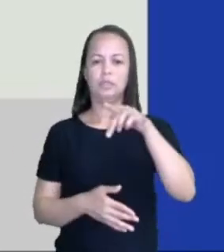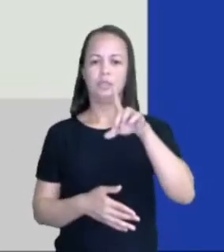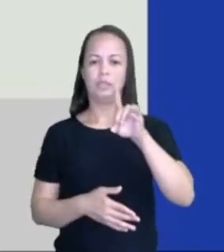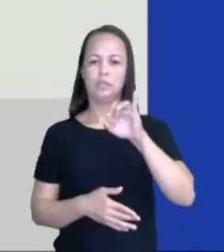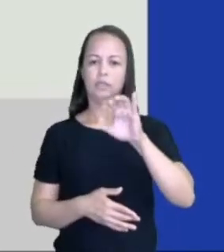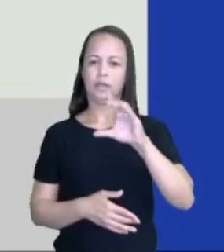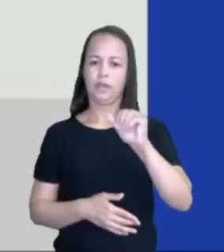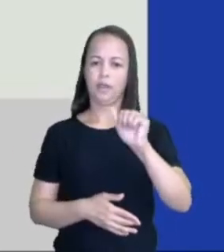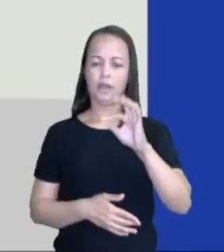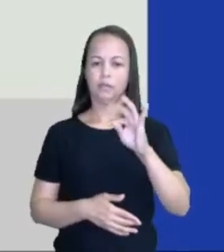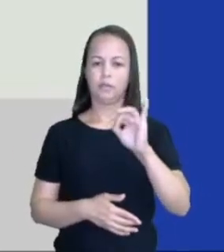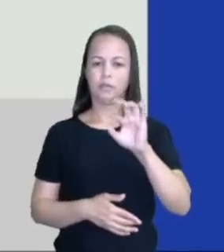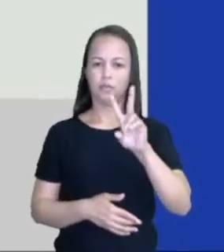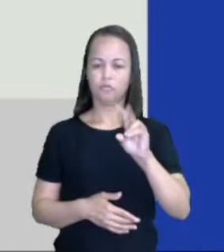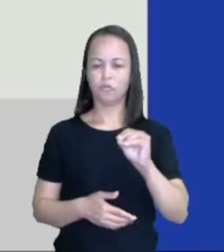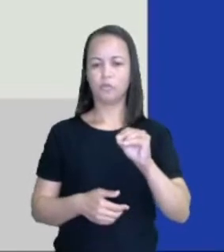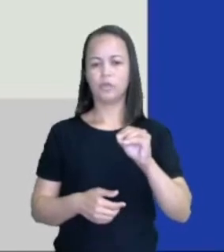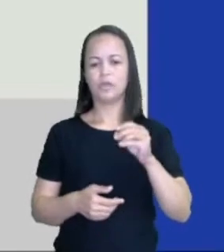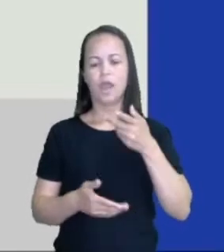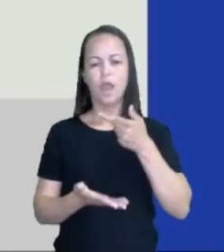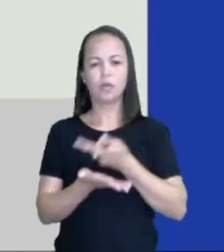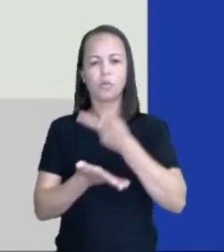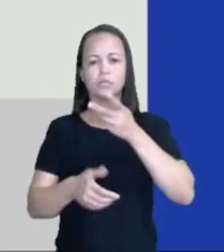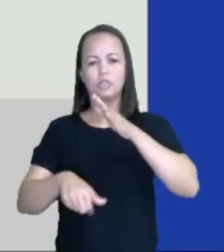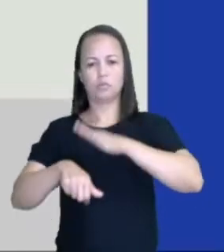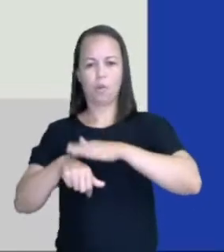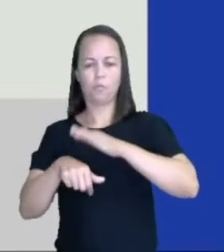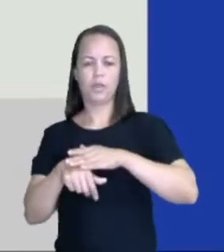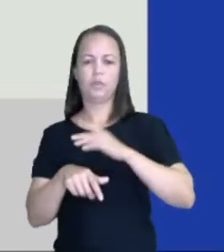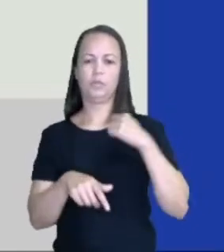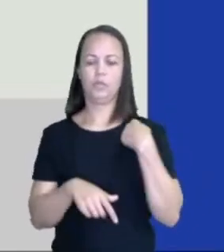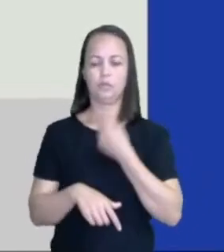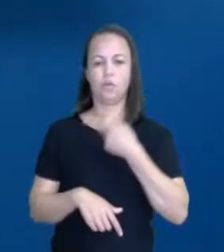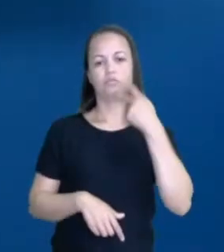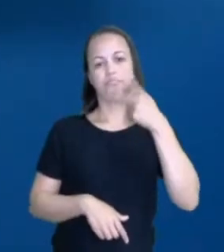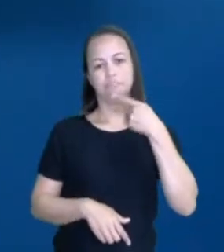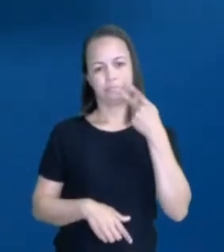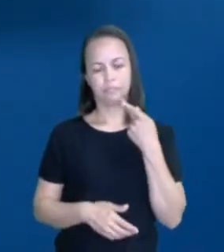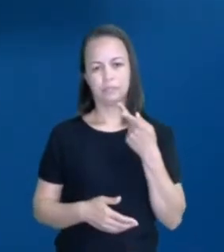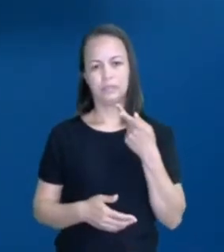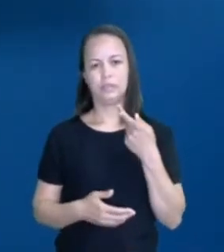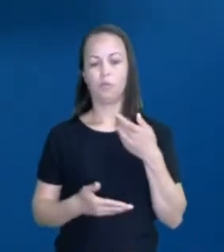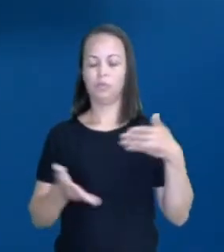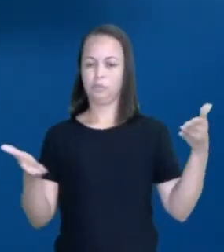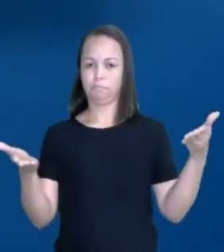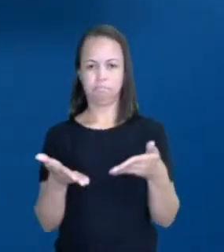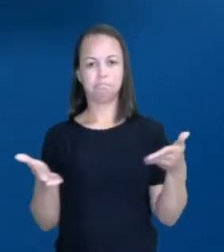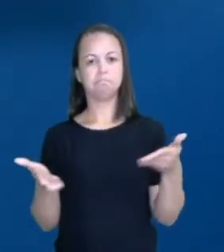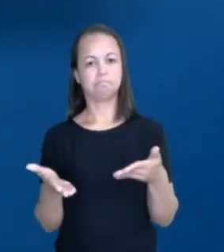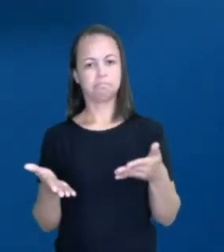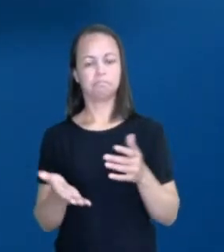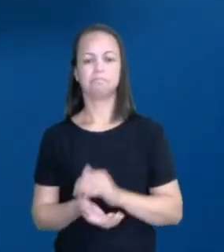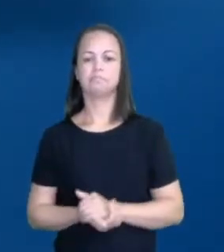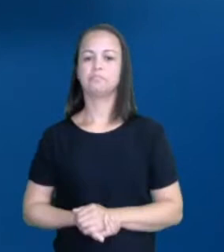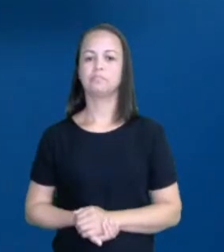ações acontecendo no momento em que nós estamos falando, por isso, presente, certo?